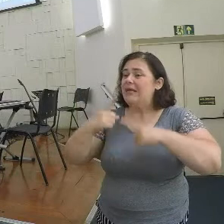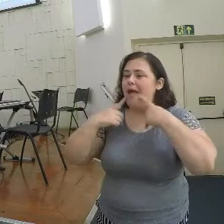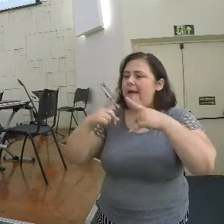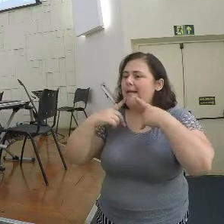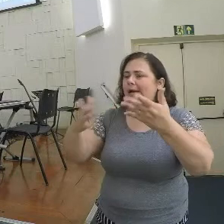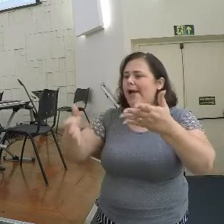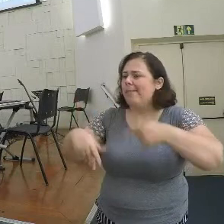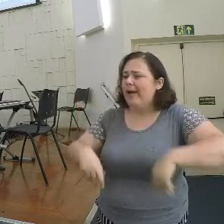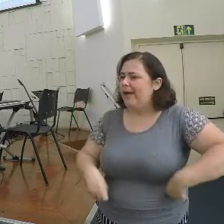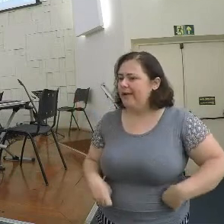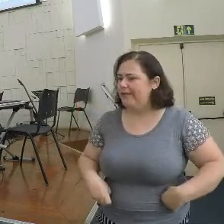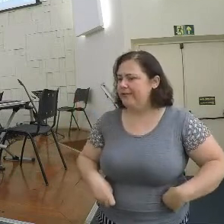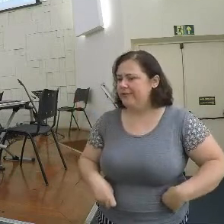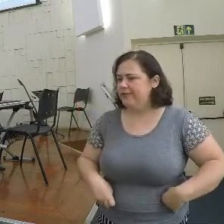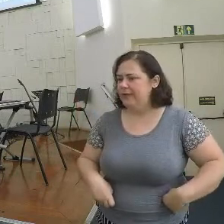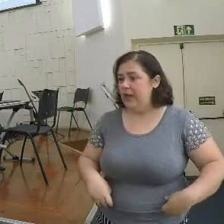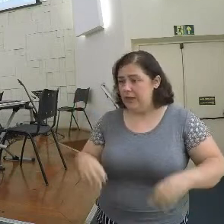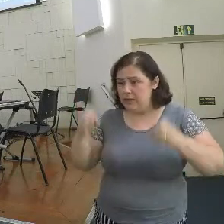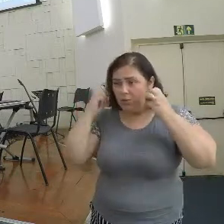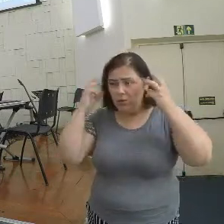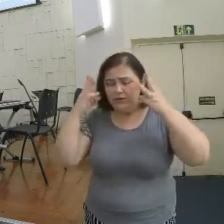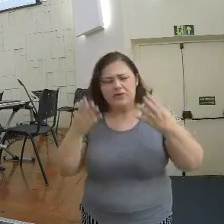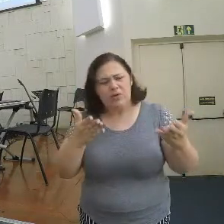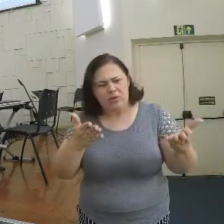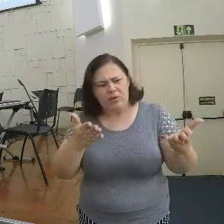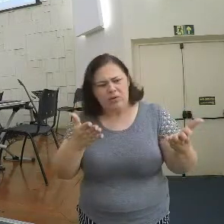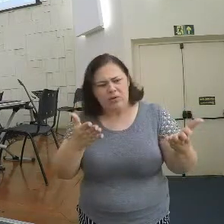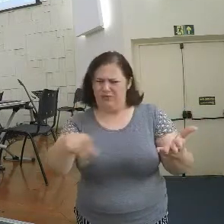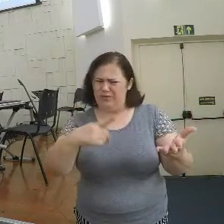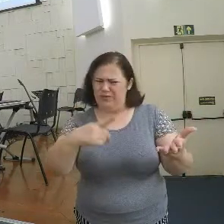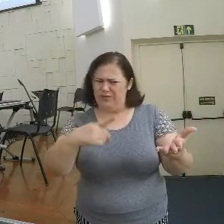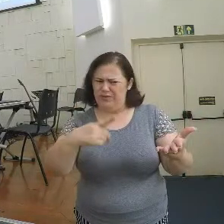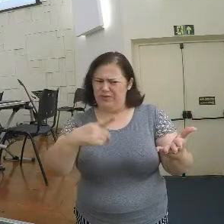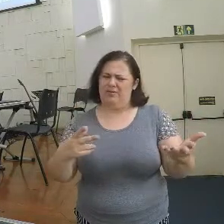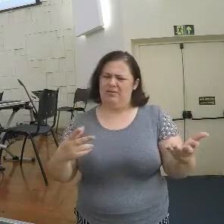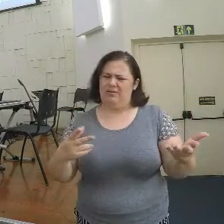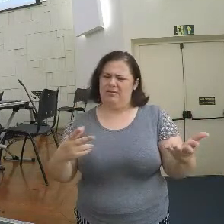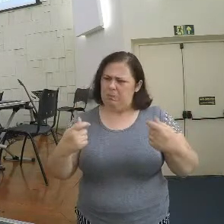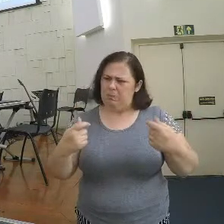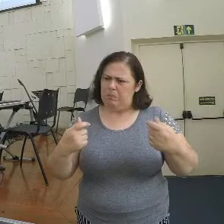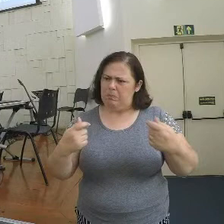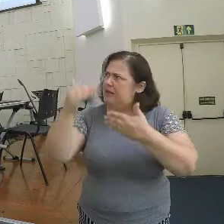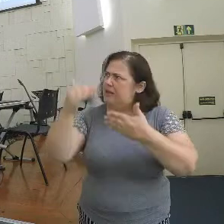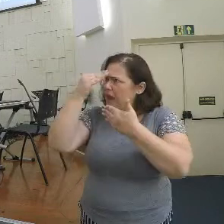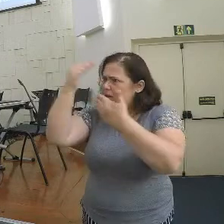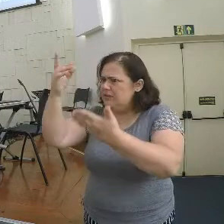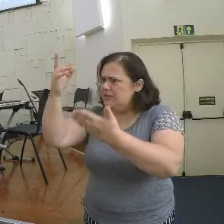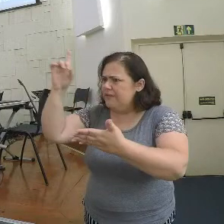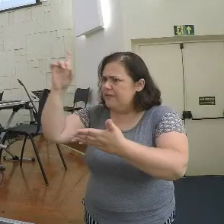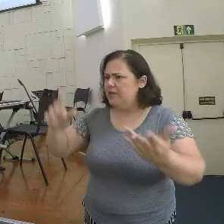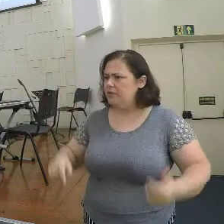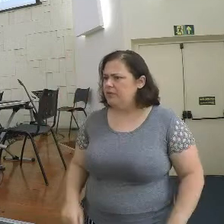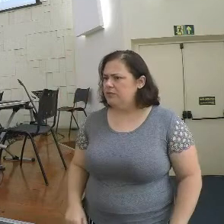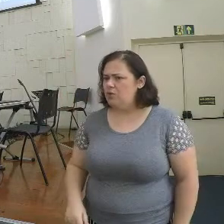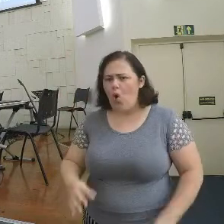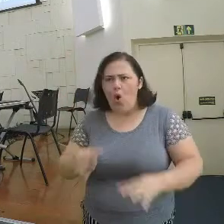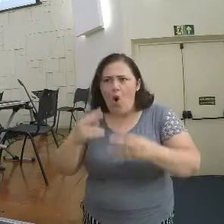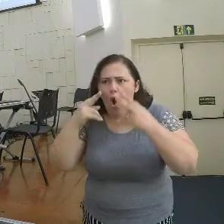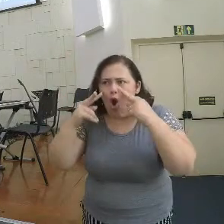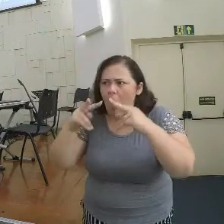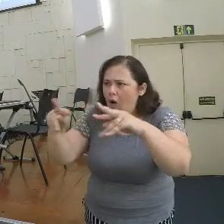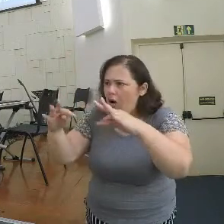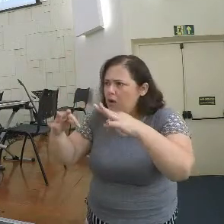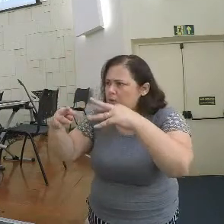opressão. Trabalhávamos muito e colhíamos pouco. Agora, trabalhamos muito e